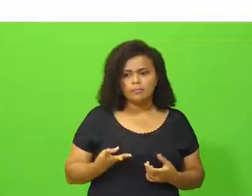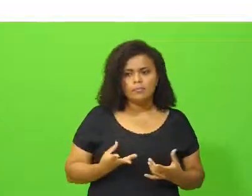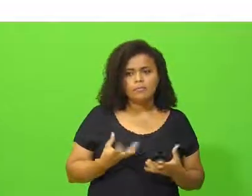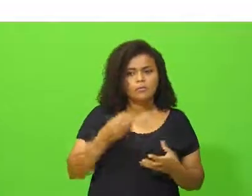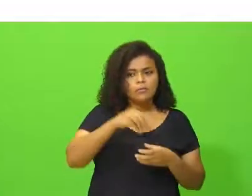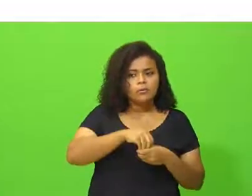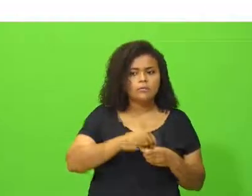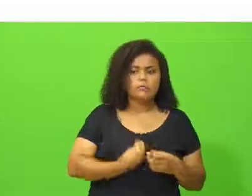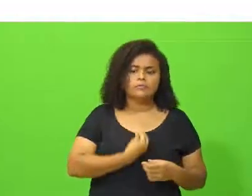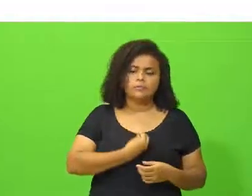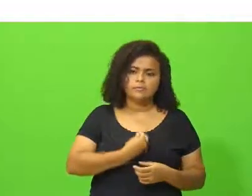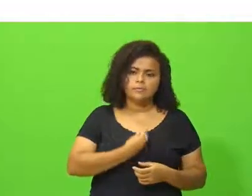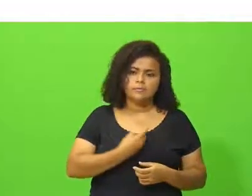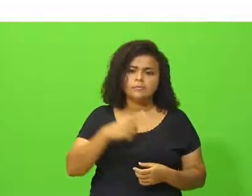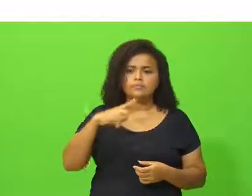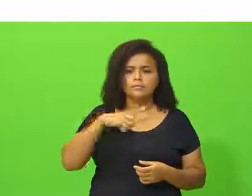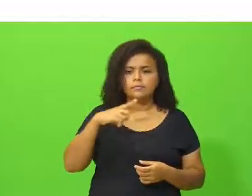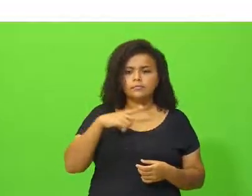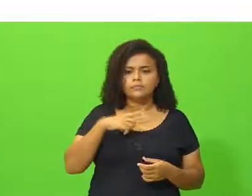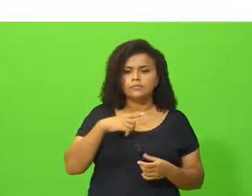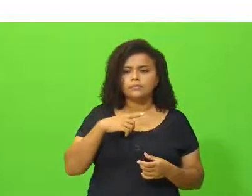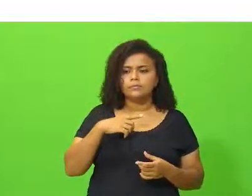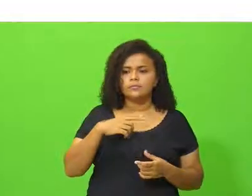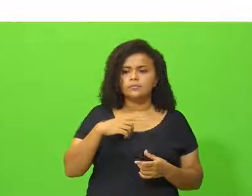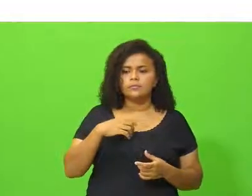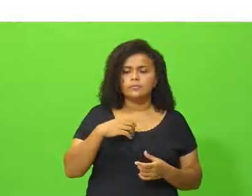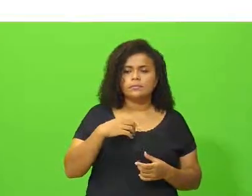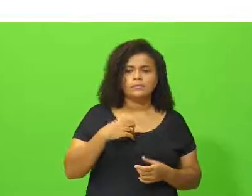as décadas. Nós temos aqui, professor,